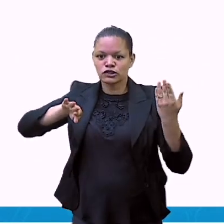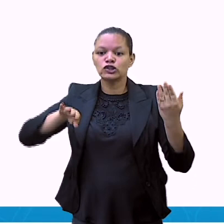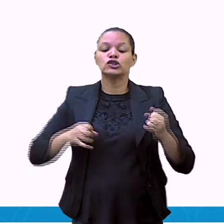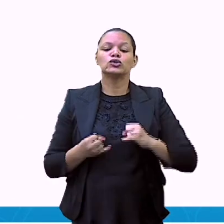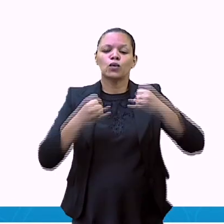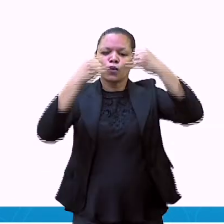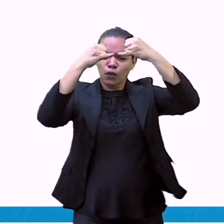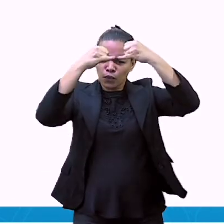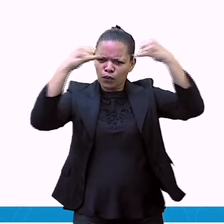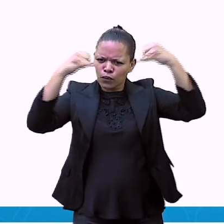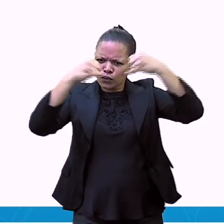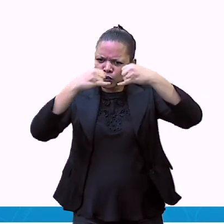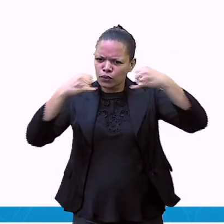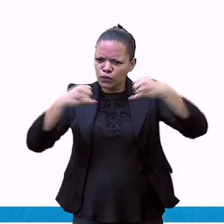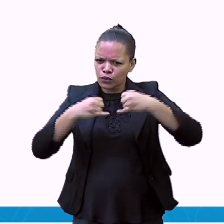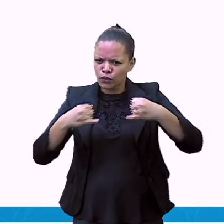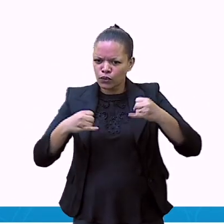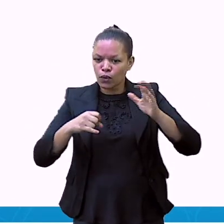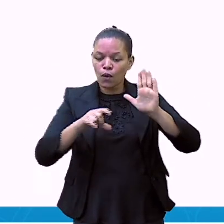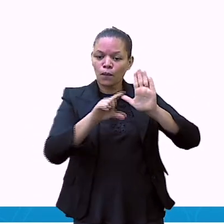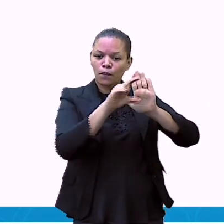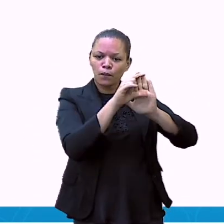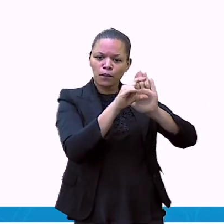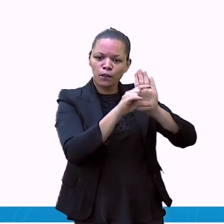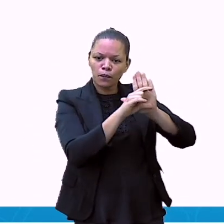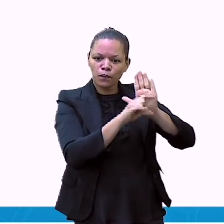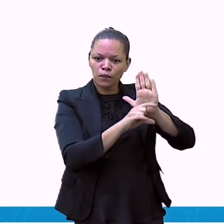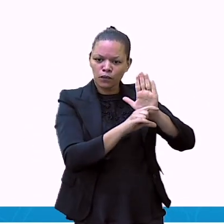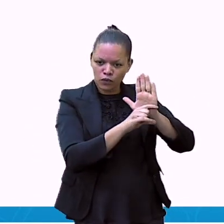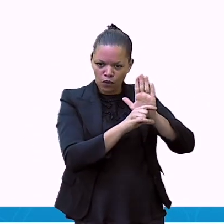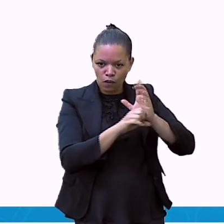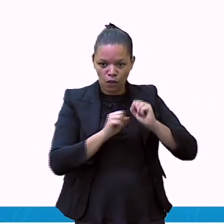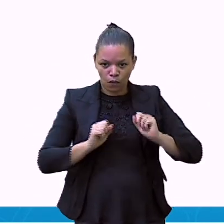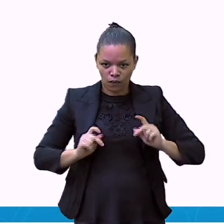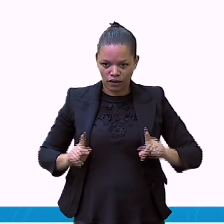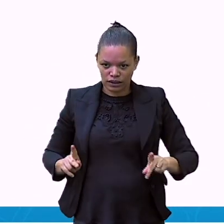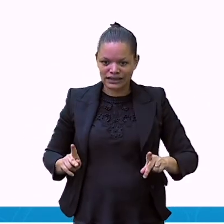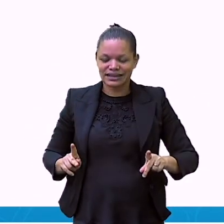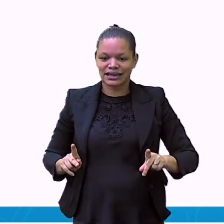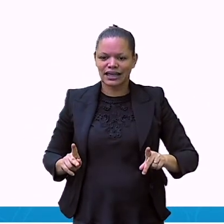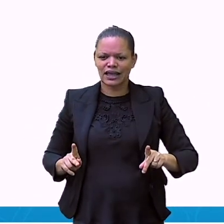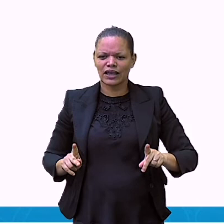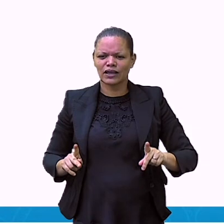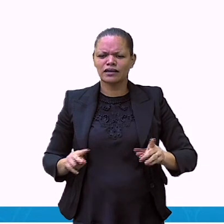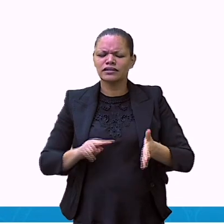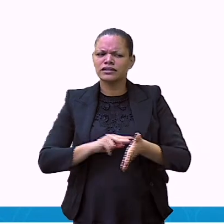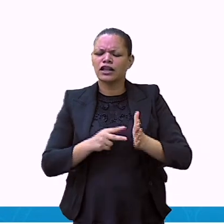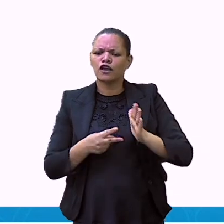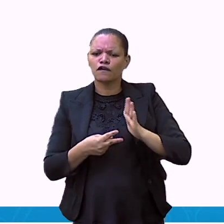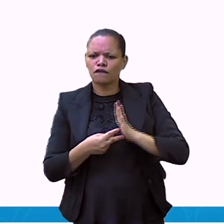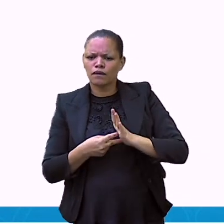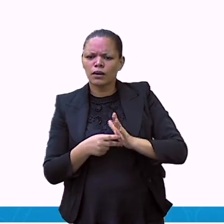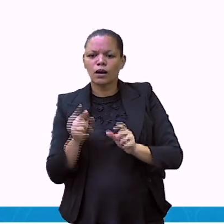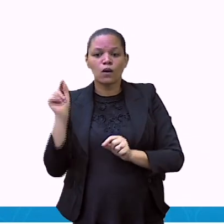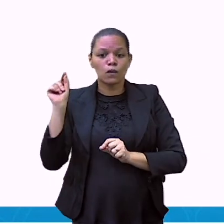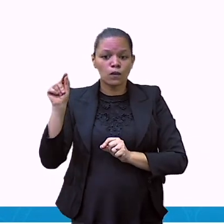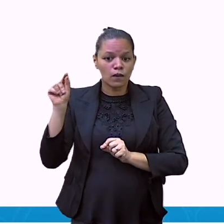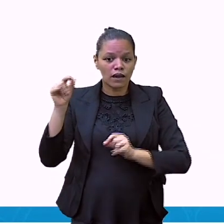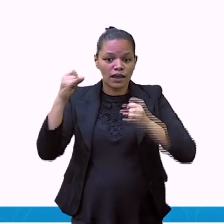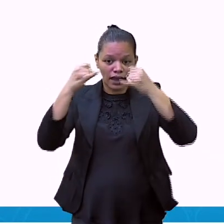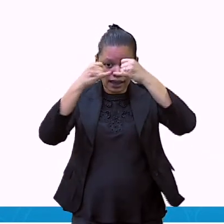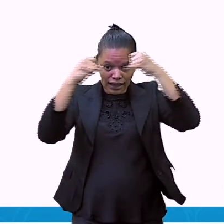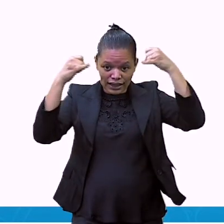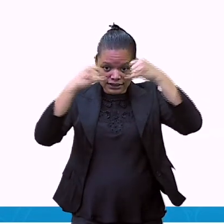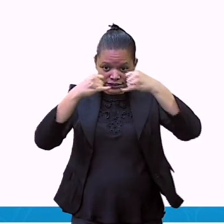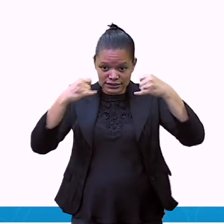e versos. Versos é cada uma das linhas de um poema e estrofe é o